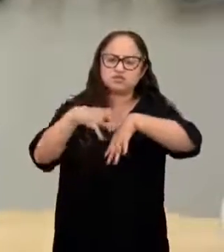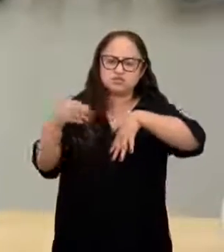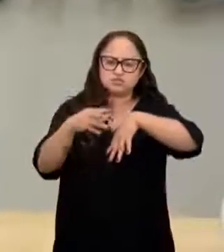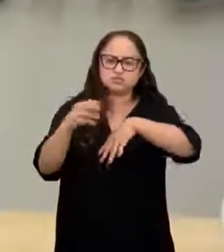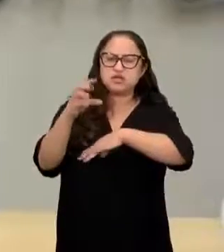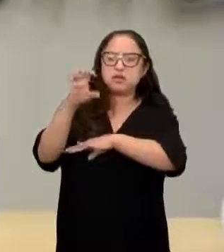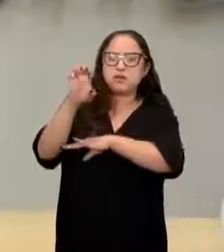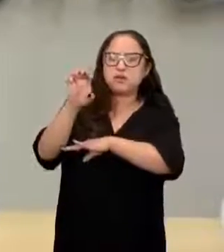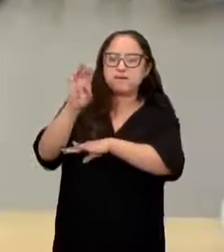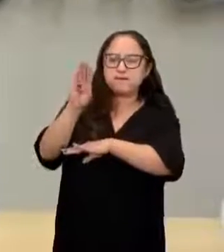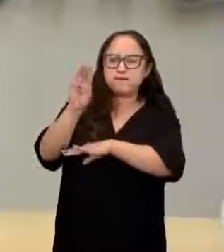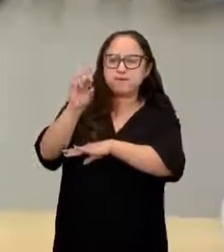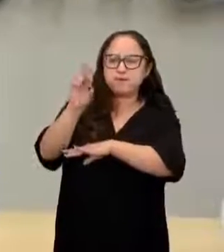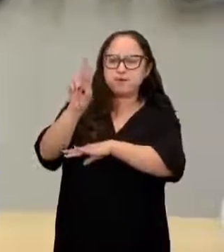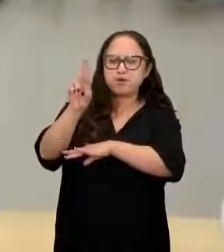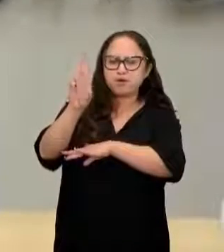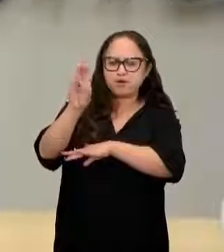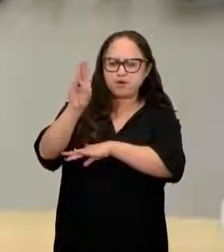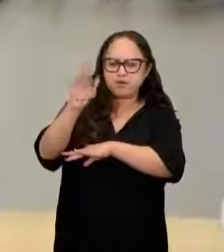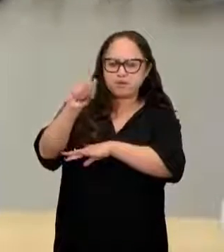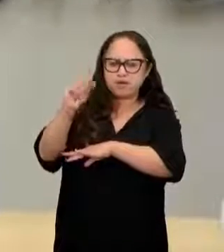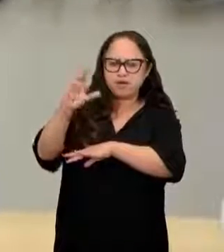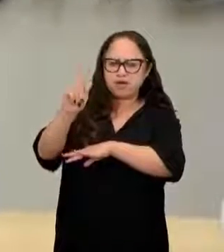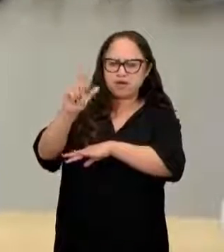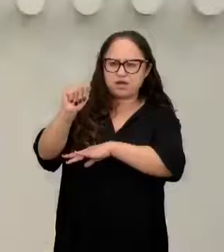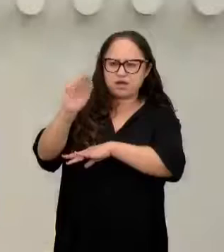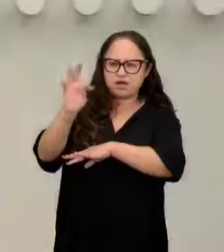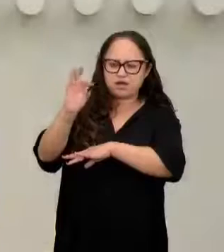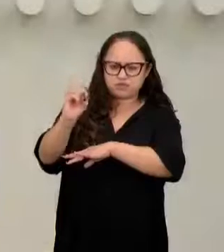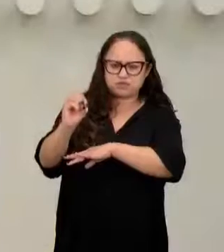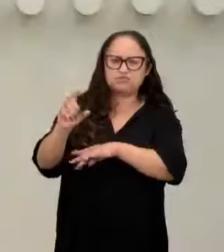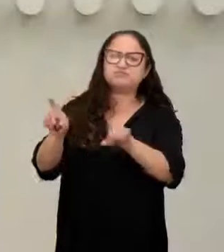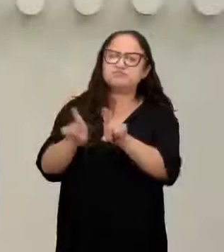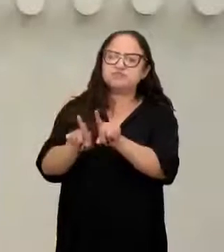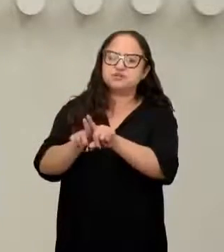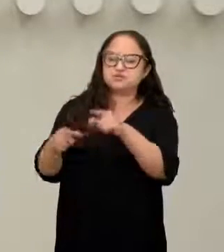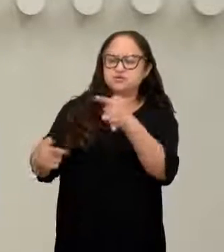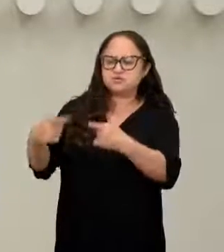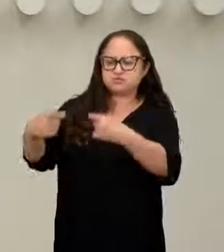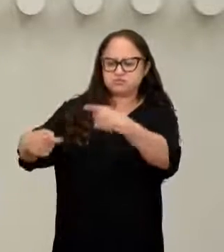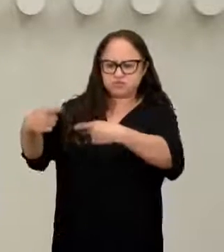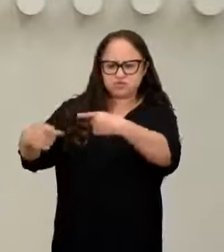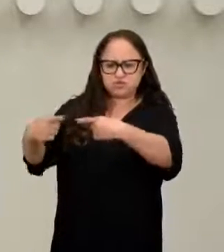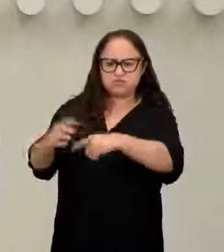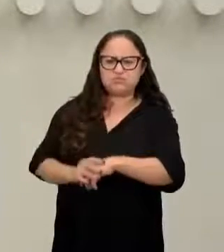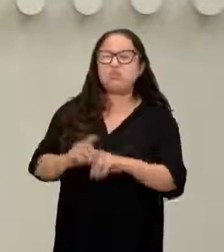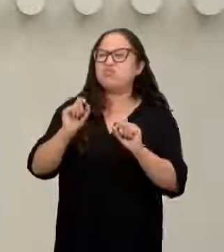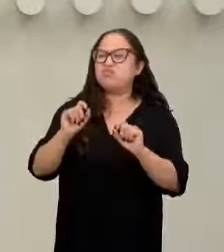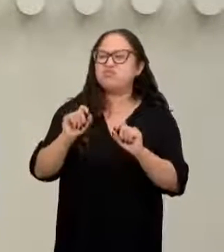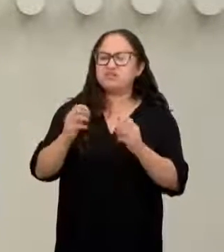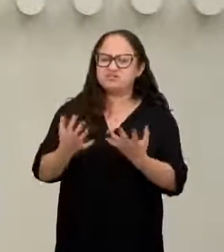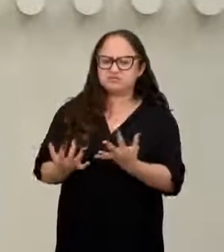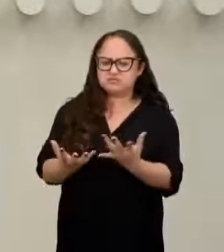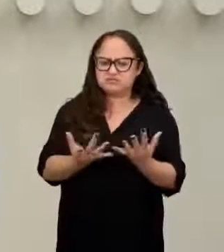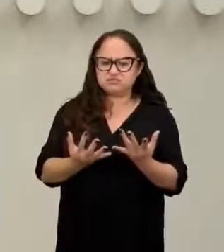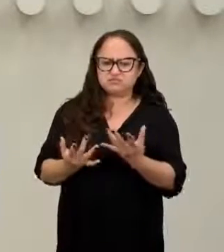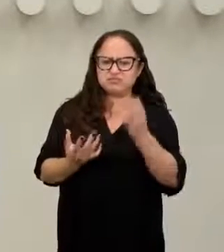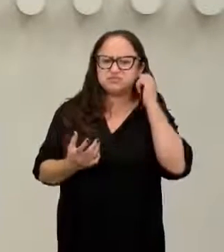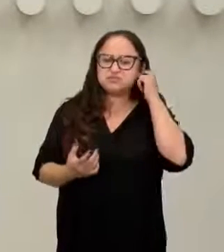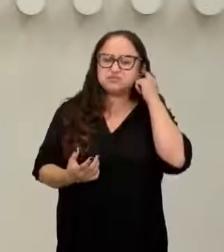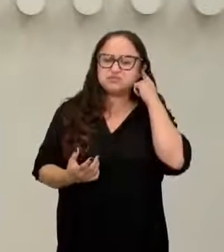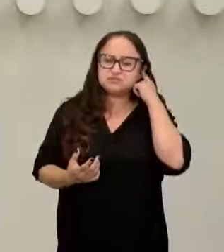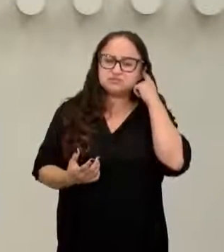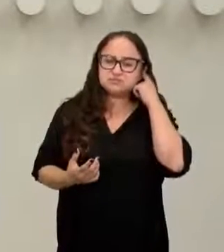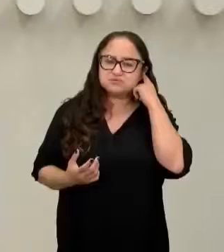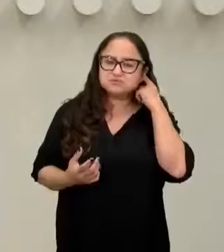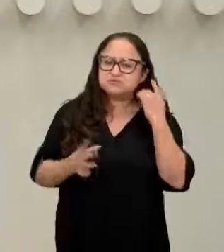Mas também é um assunto polêmico. Queimou a estátua e aí... É verdade, né? O que leva as pessoas a queimar. Na verdade, tem uma polêmica grande